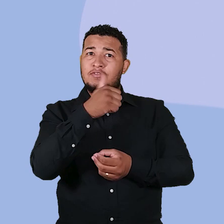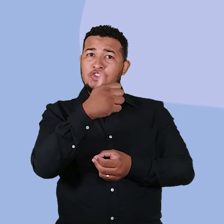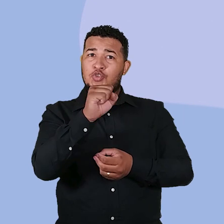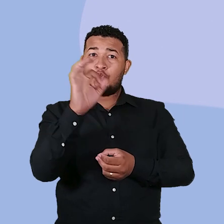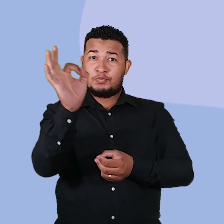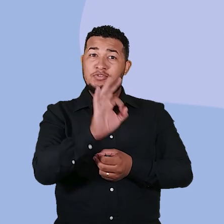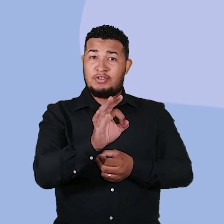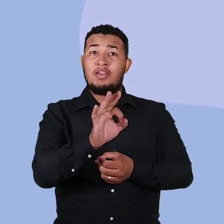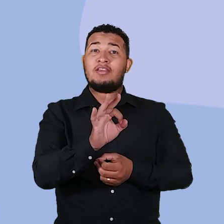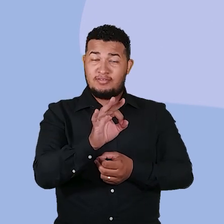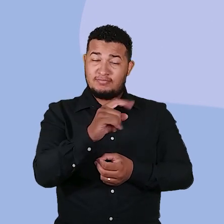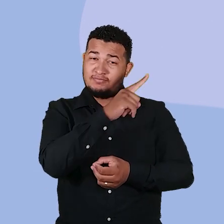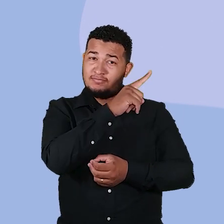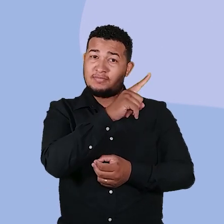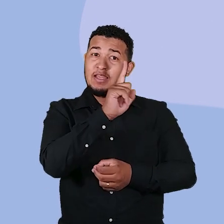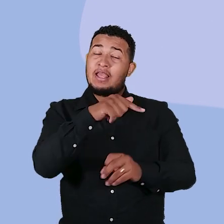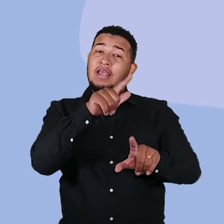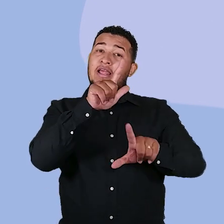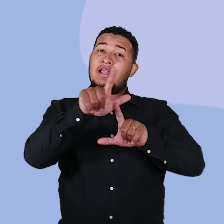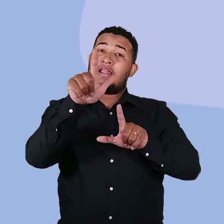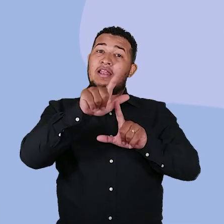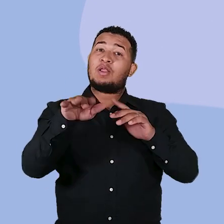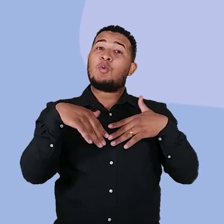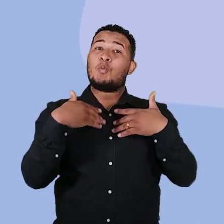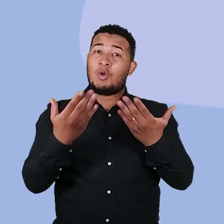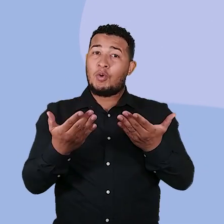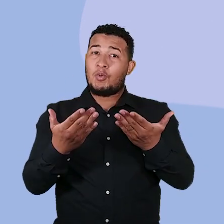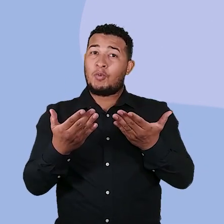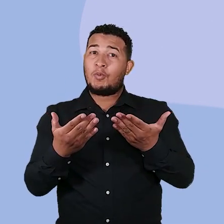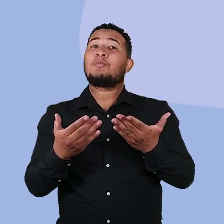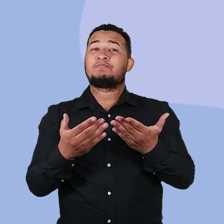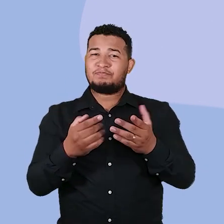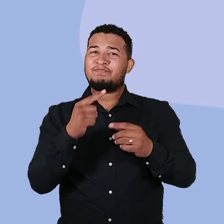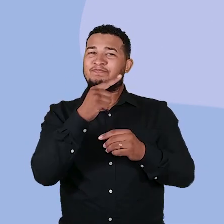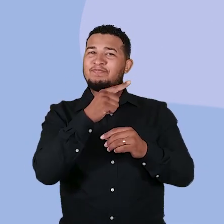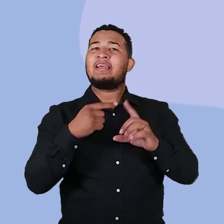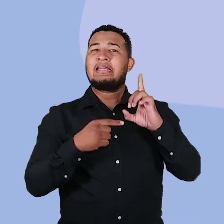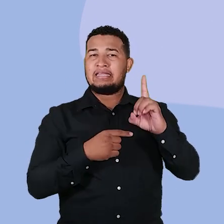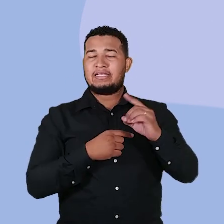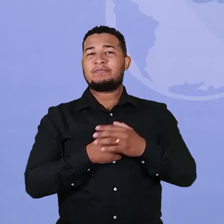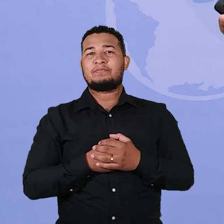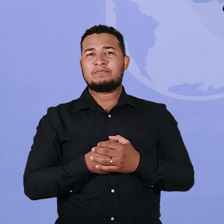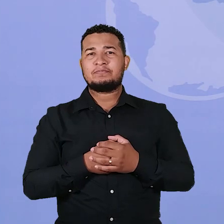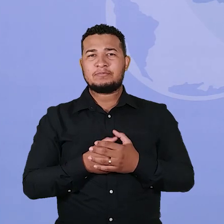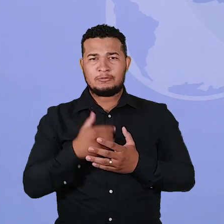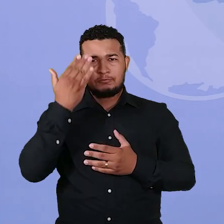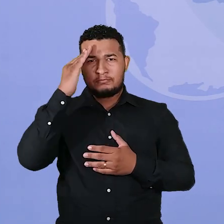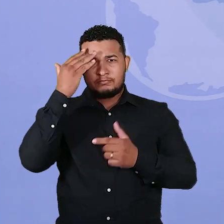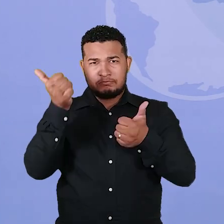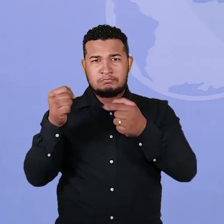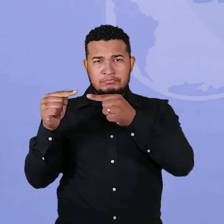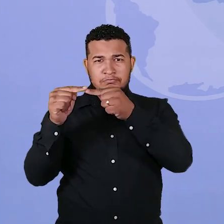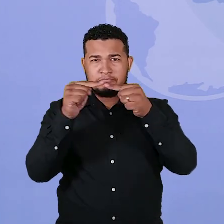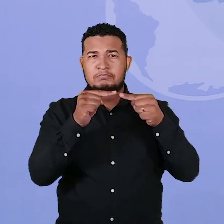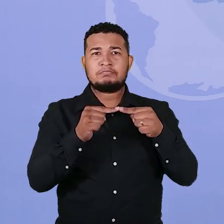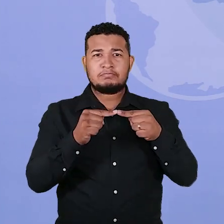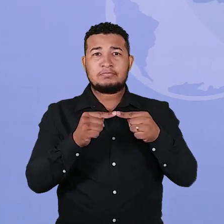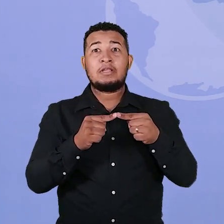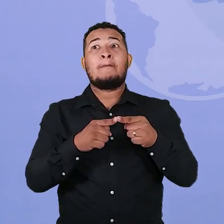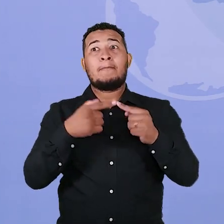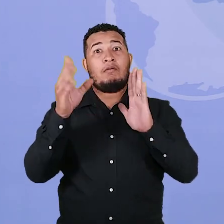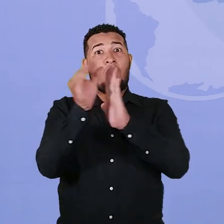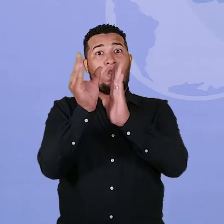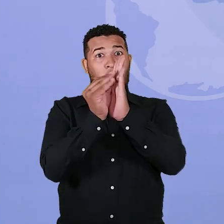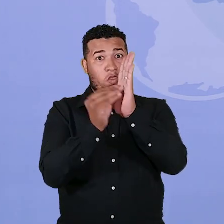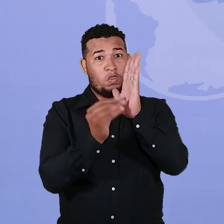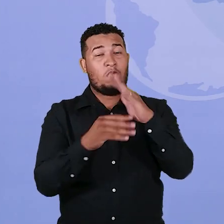é aquela ali ó 18 por cento então é a opção de e aí tranquilo